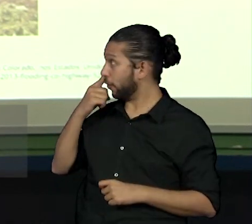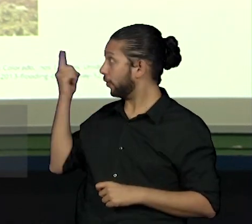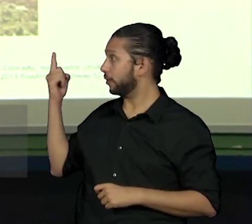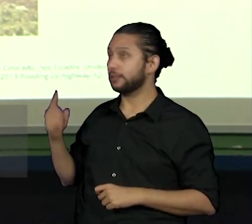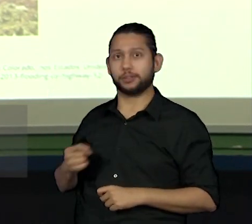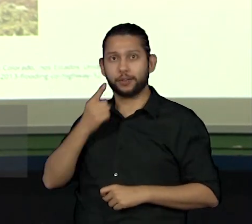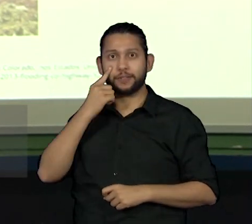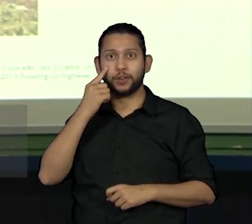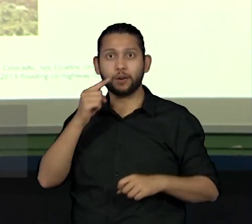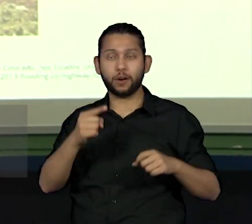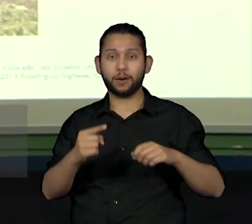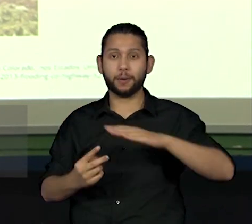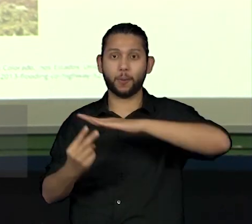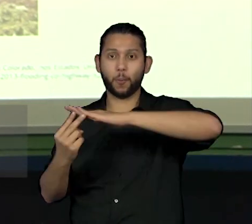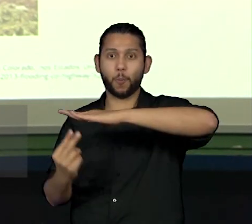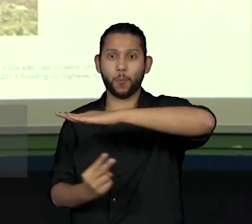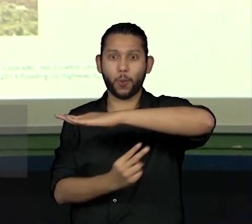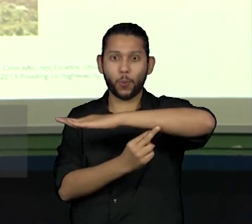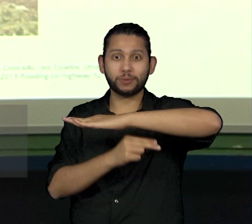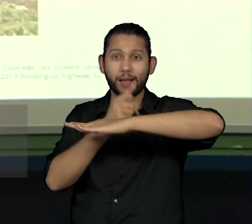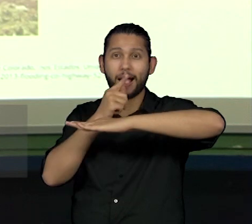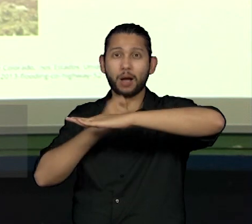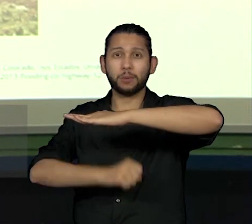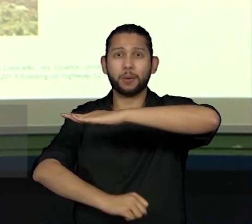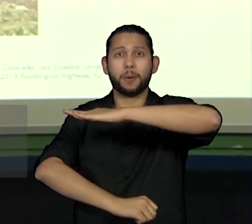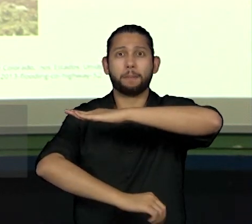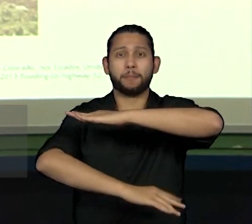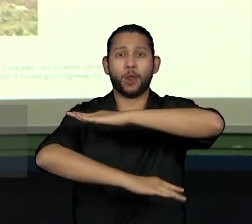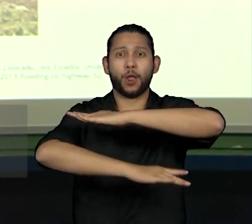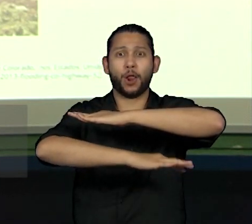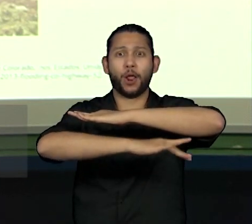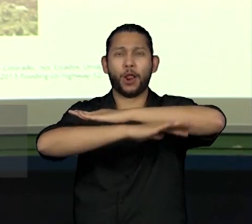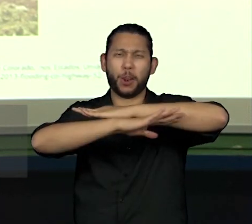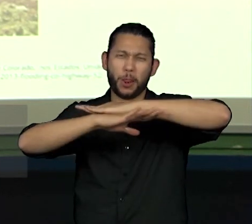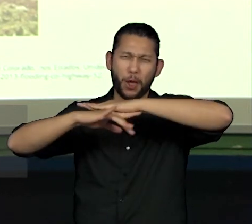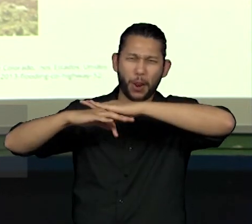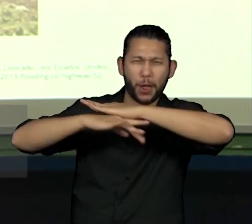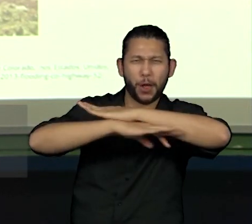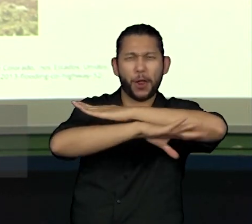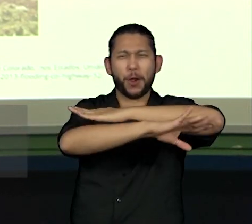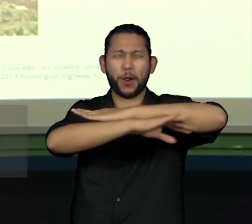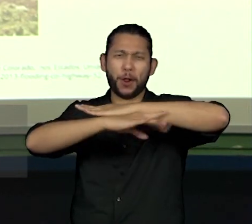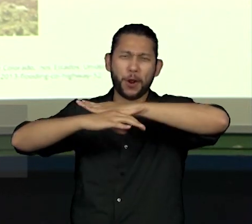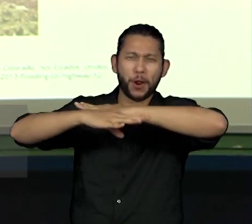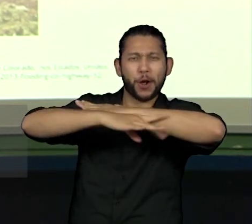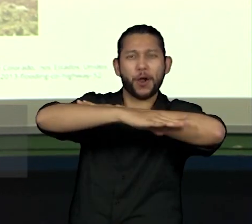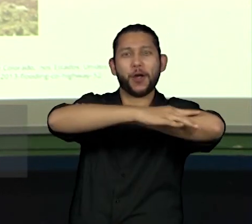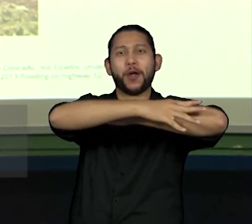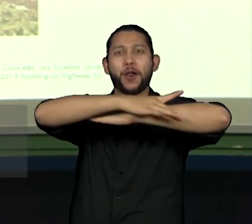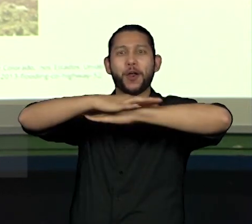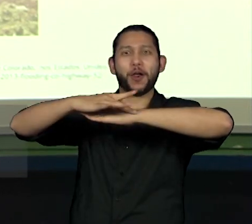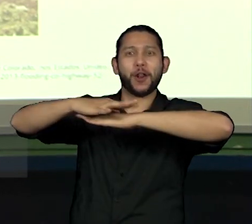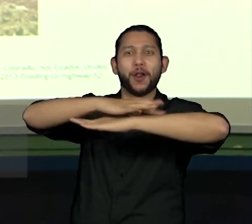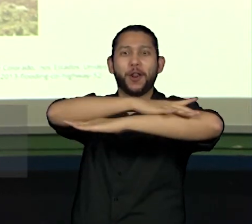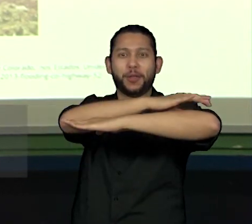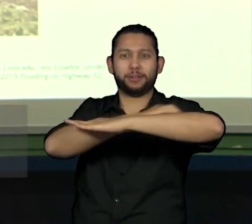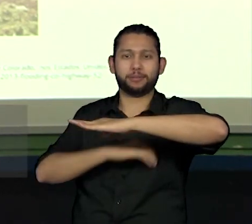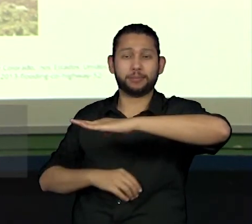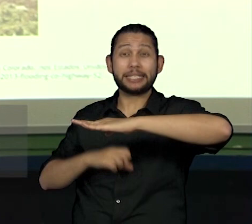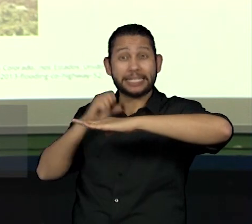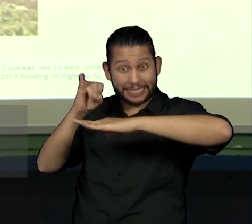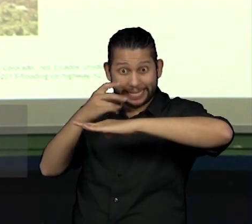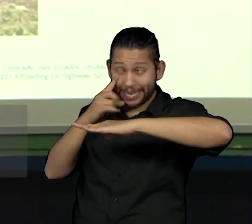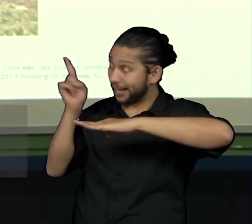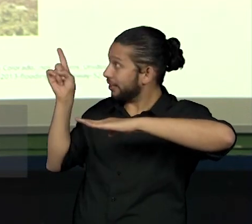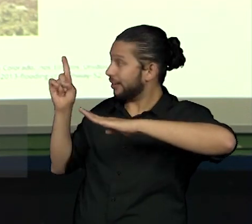encheu, transbordou, como eu disse a vocês, e foi para suas áreas próximas. Se tiver casas